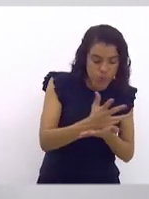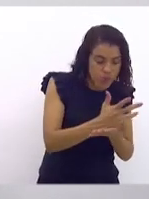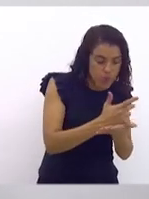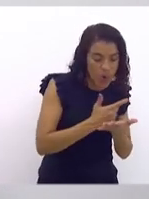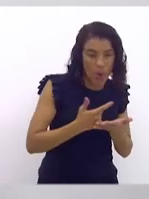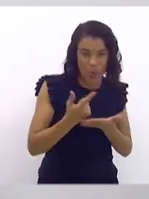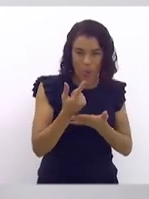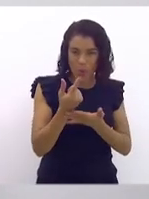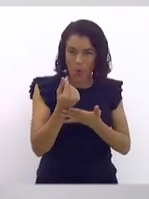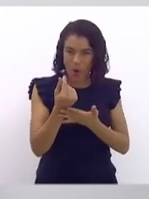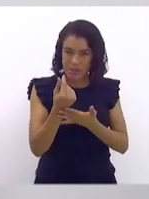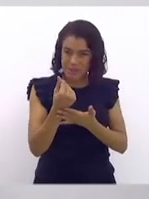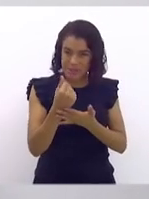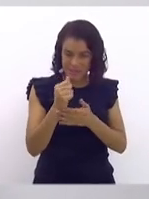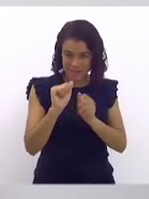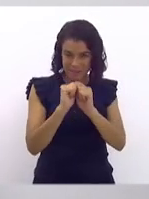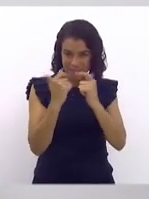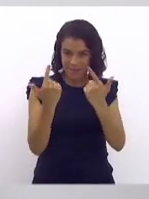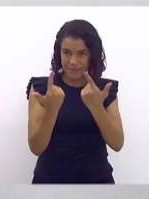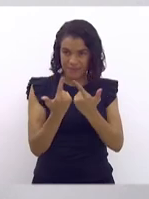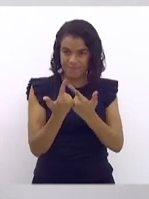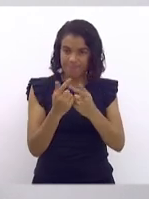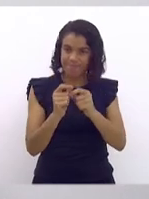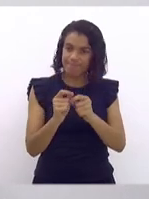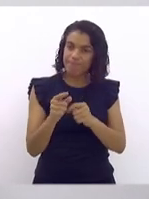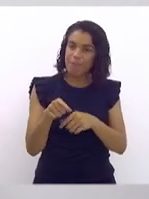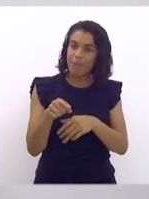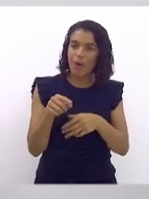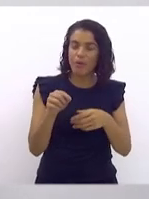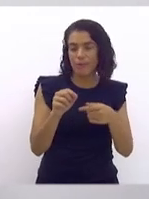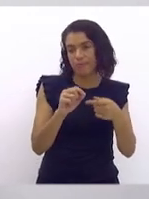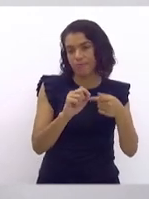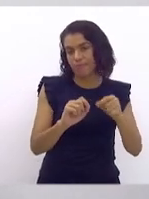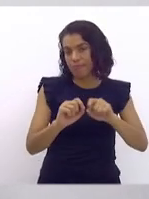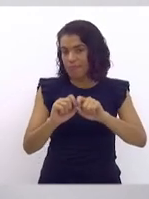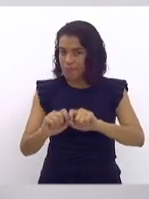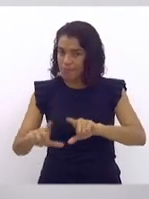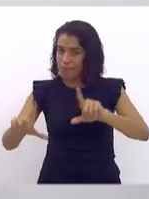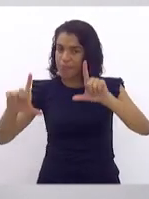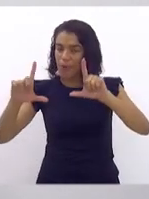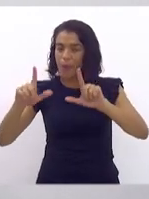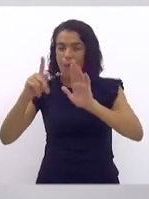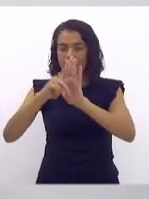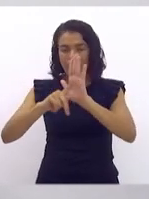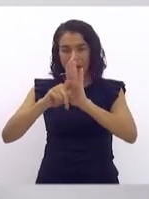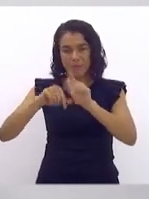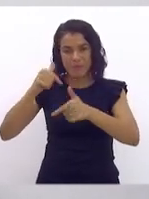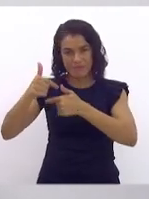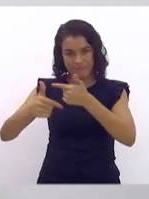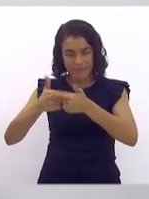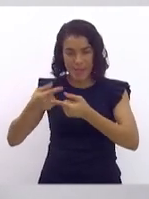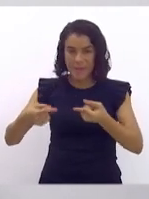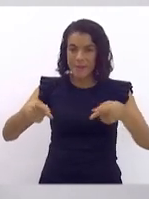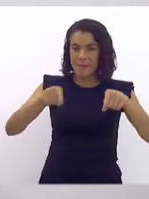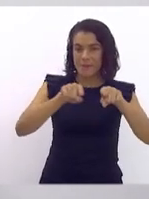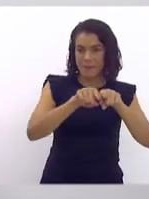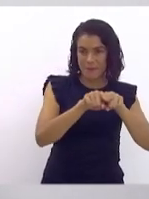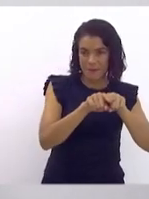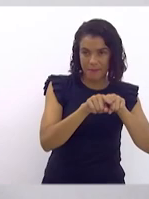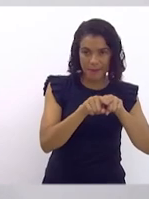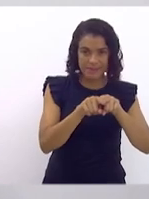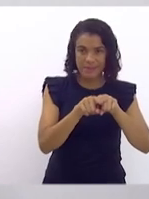Assembleia Legislativa, né, um destaque em um determinado programa de trabalho da Assembleia, em parceria com